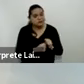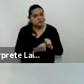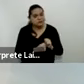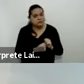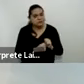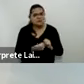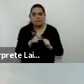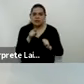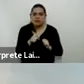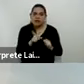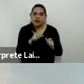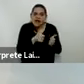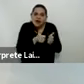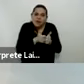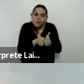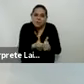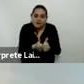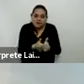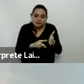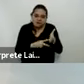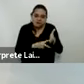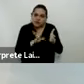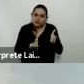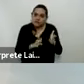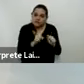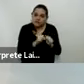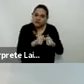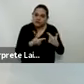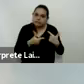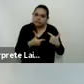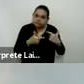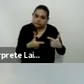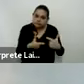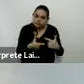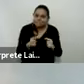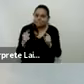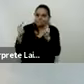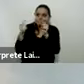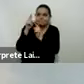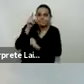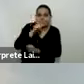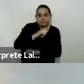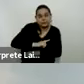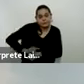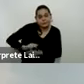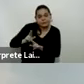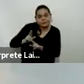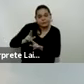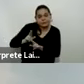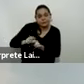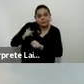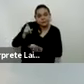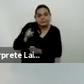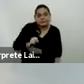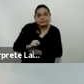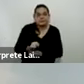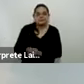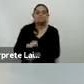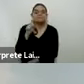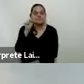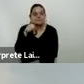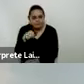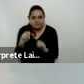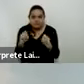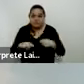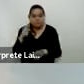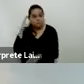já está tomando já faz alguns anos, né, em relação a esse governo. Temos que lembrar que o sindicato já